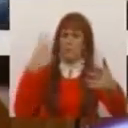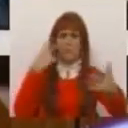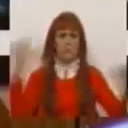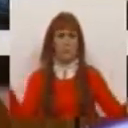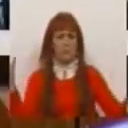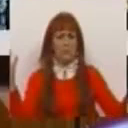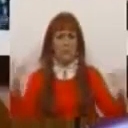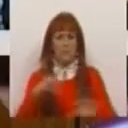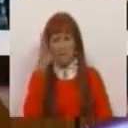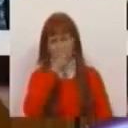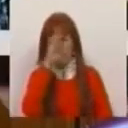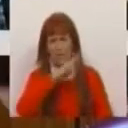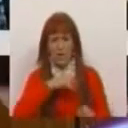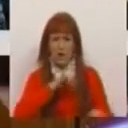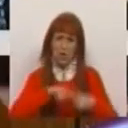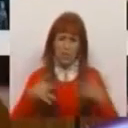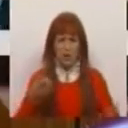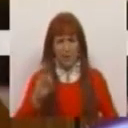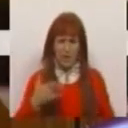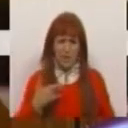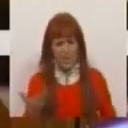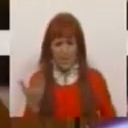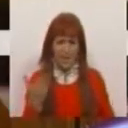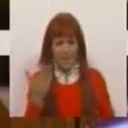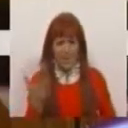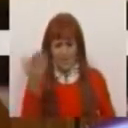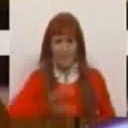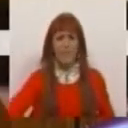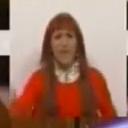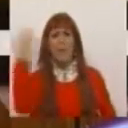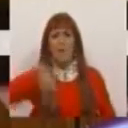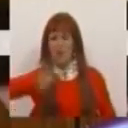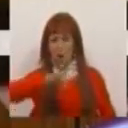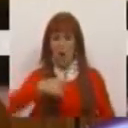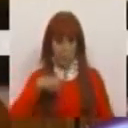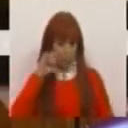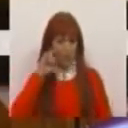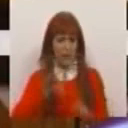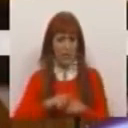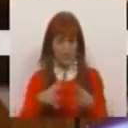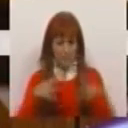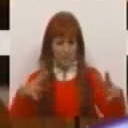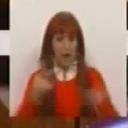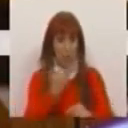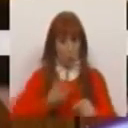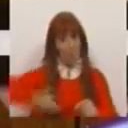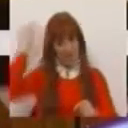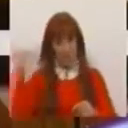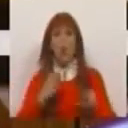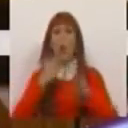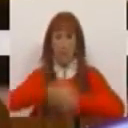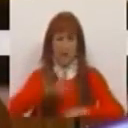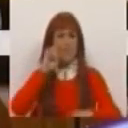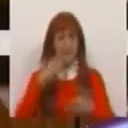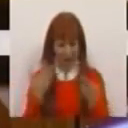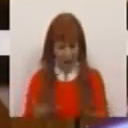só, hipocrisia, senhores deputados do PSD. Mas nós, como defendemos o alargamento no passado, continuamos